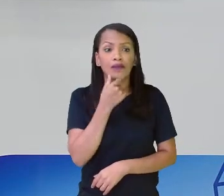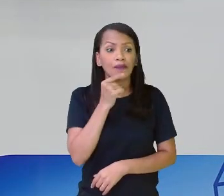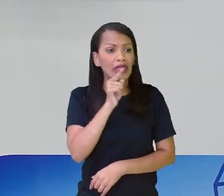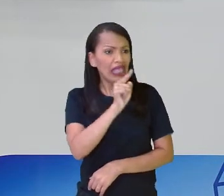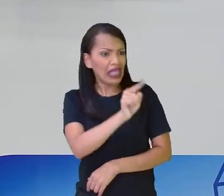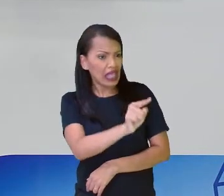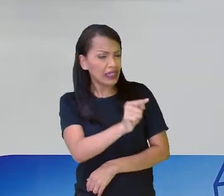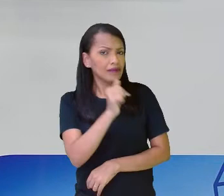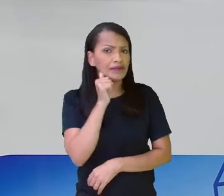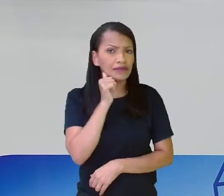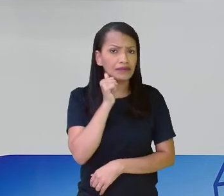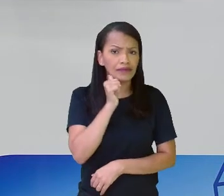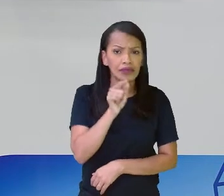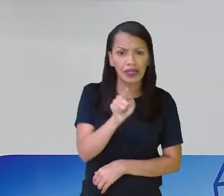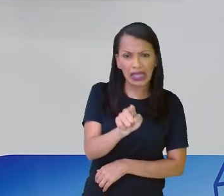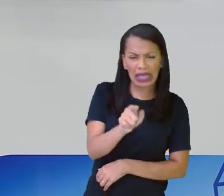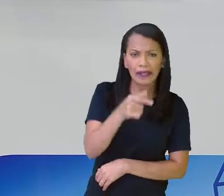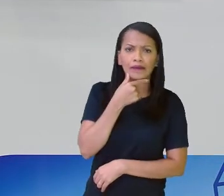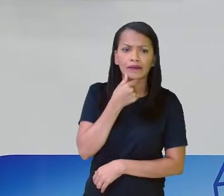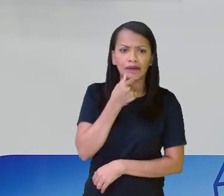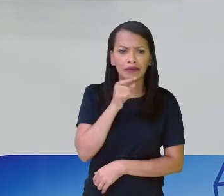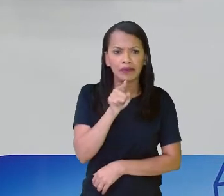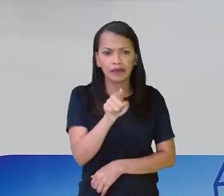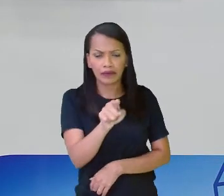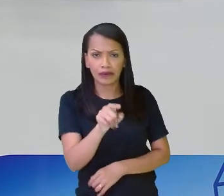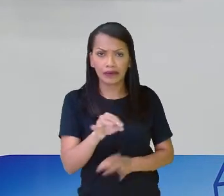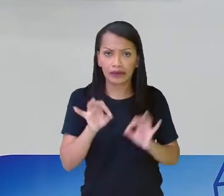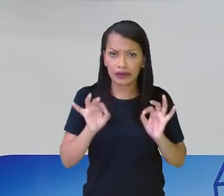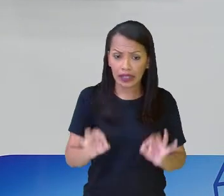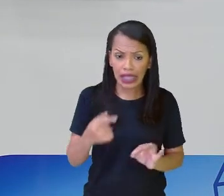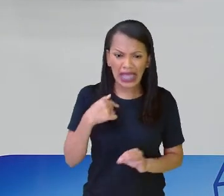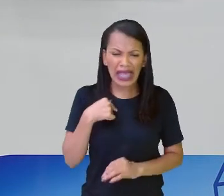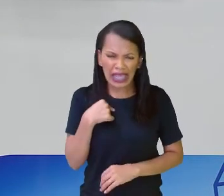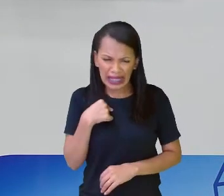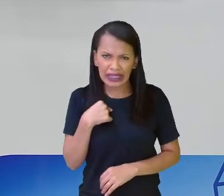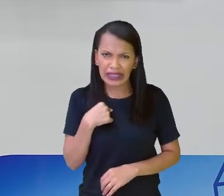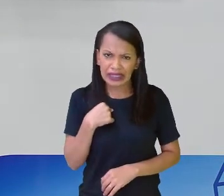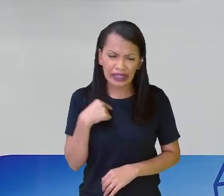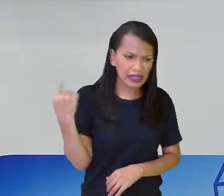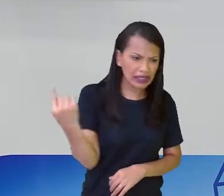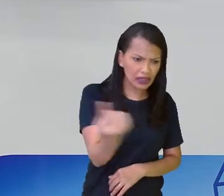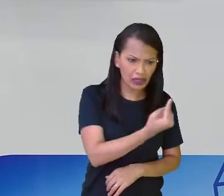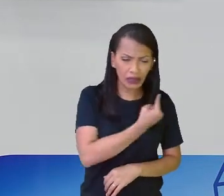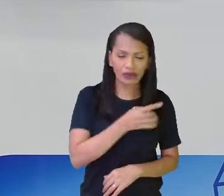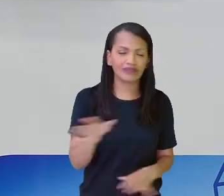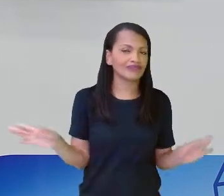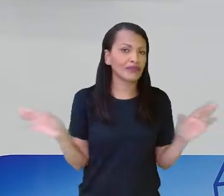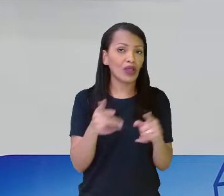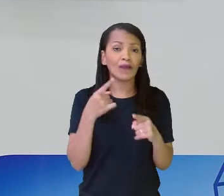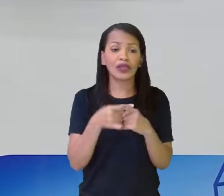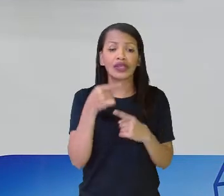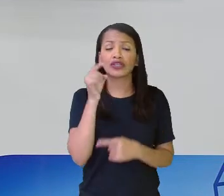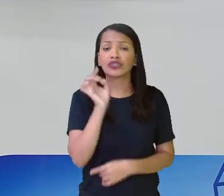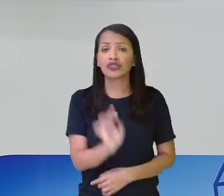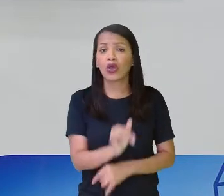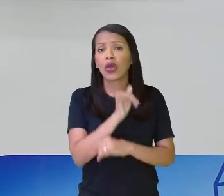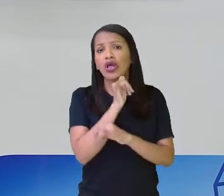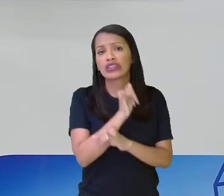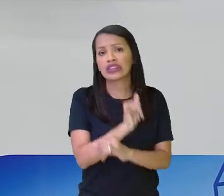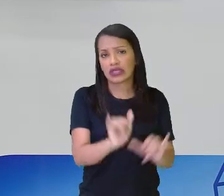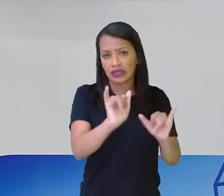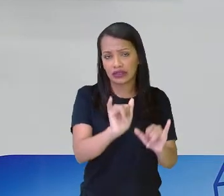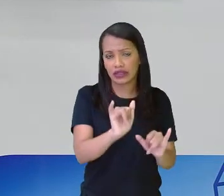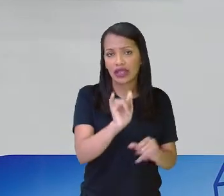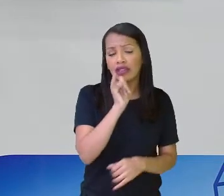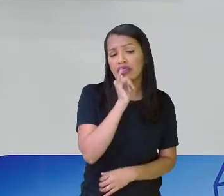porque é indireto, é na terceira pessoa, ele não está incluso, ele está apenas noticiando, tá certo? Tem a presença do